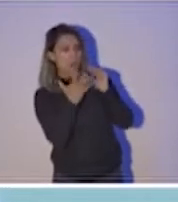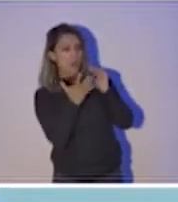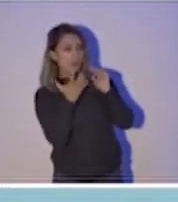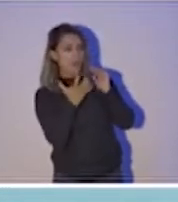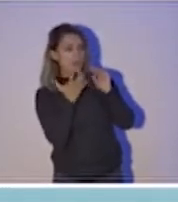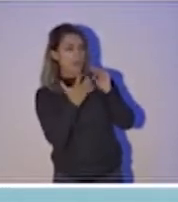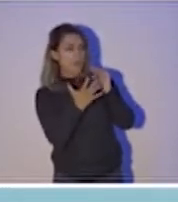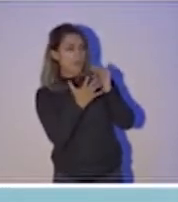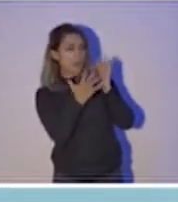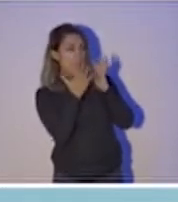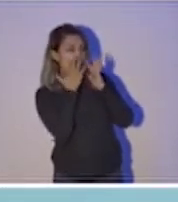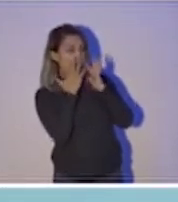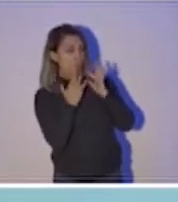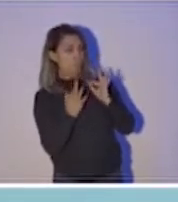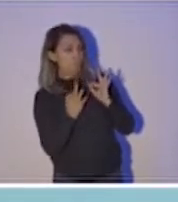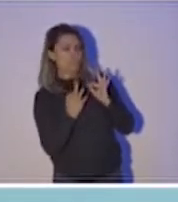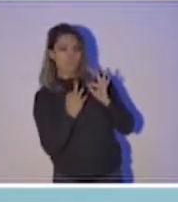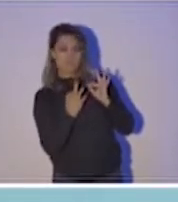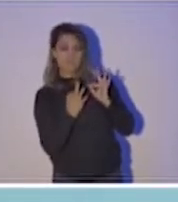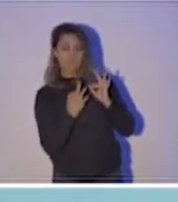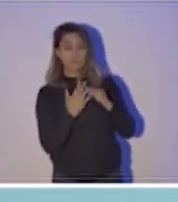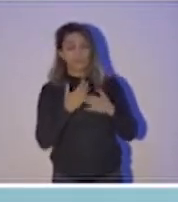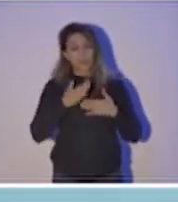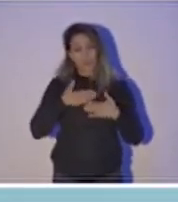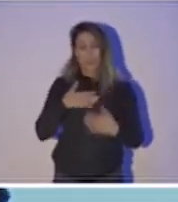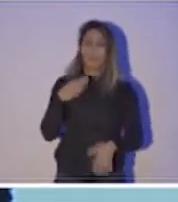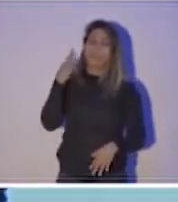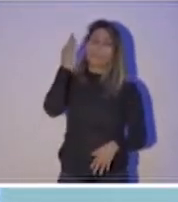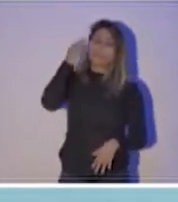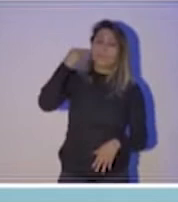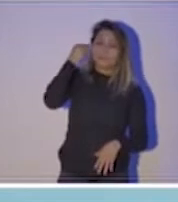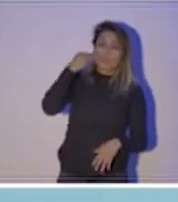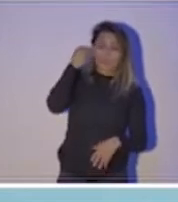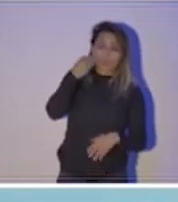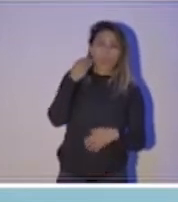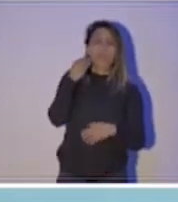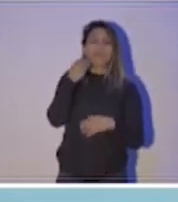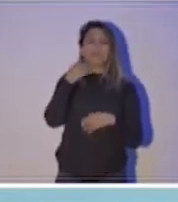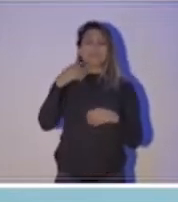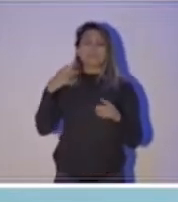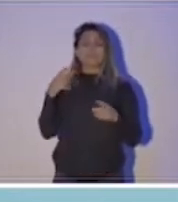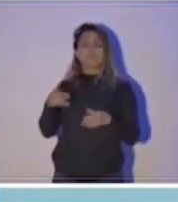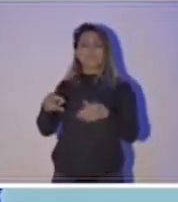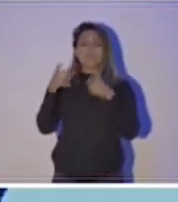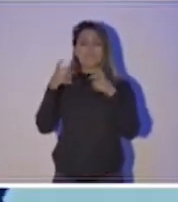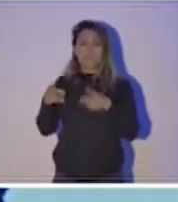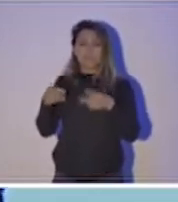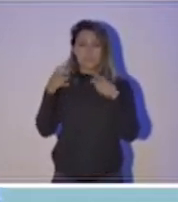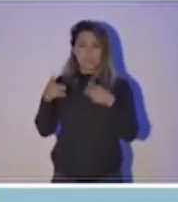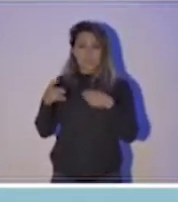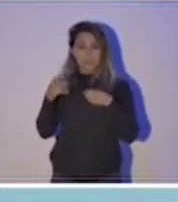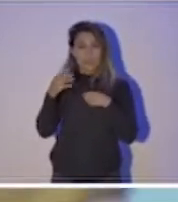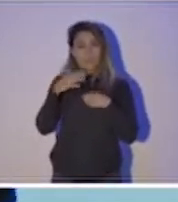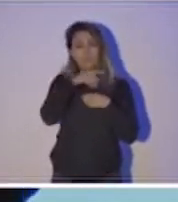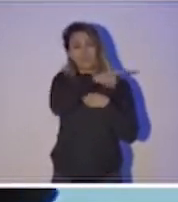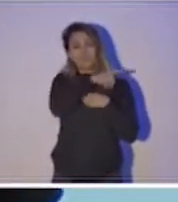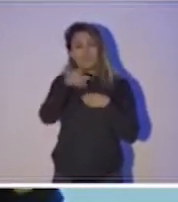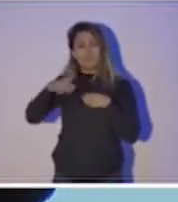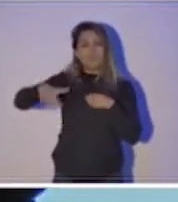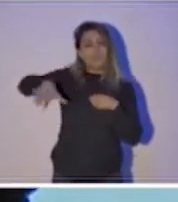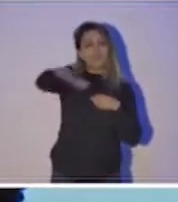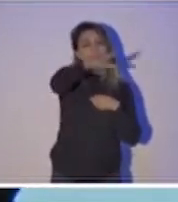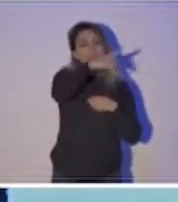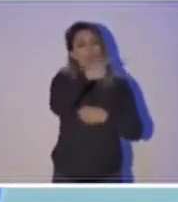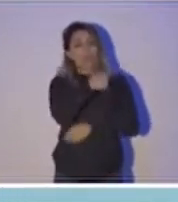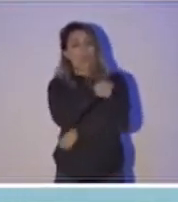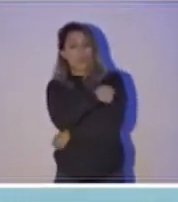dizer. Na minha experiência, ouvir os estudantes não gera caos pedagógico, muito pelo